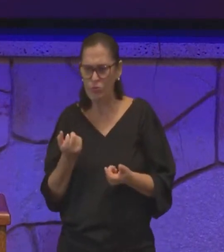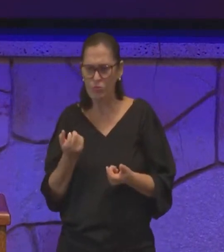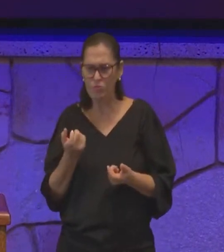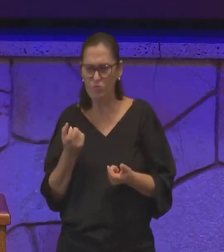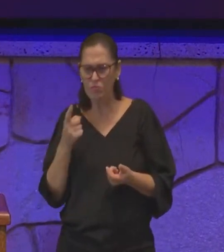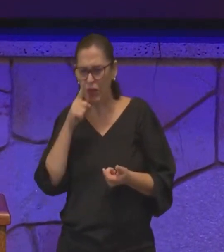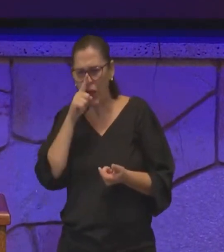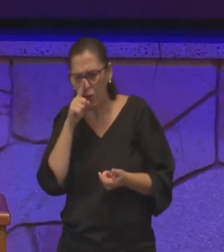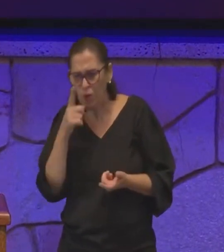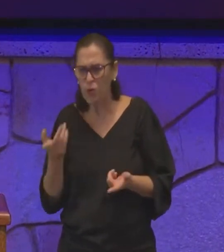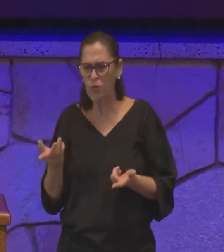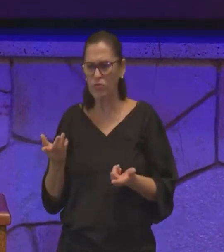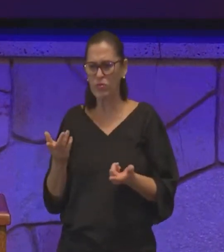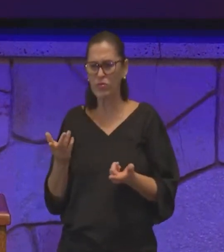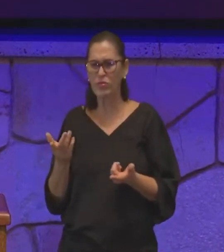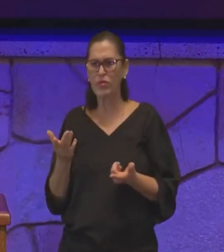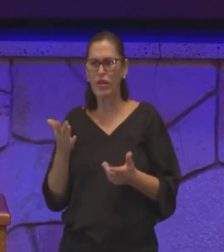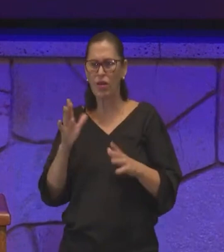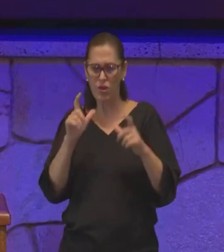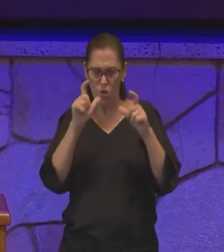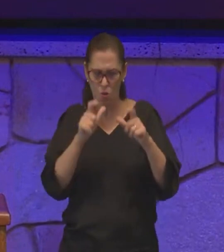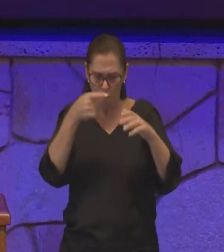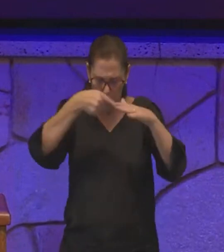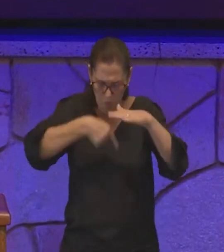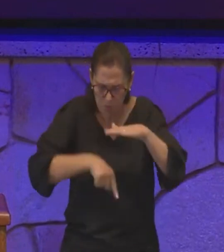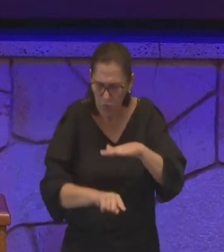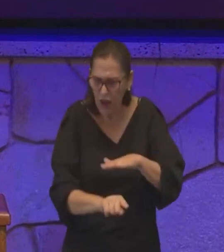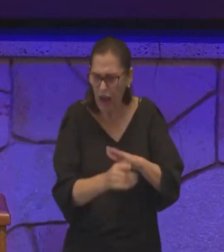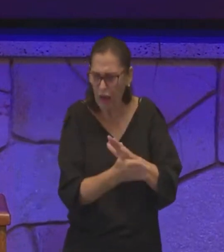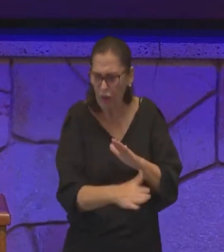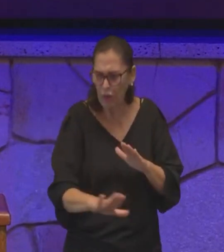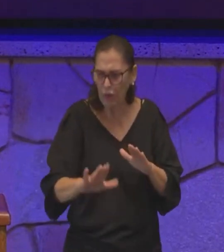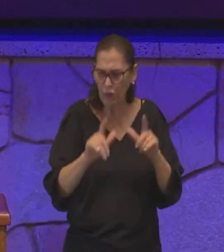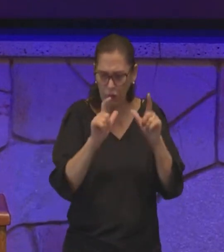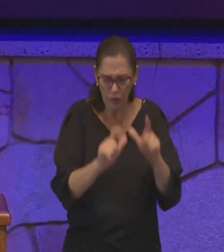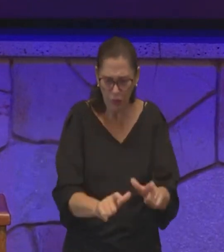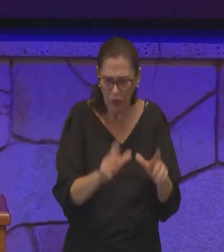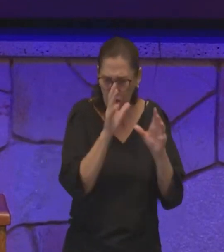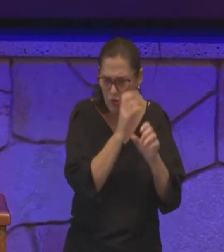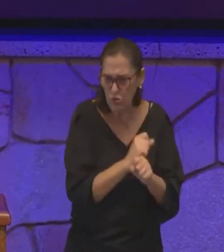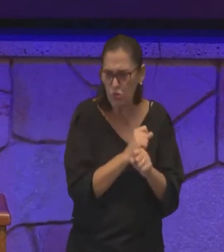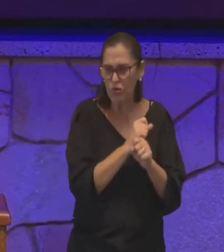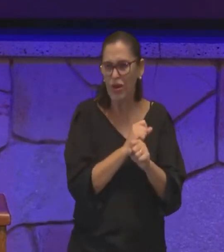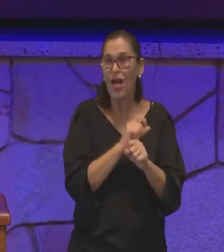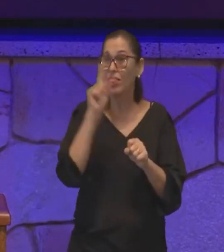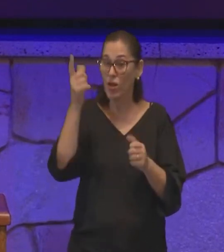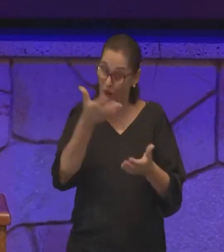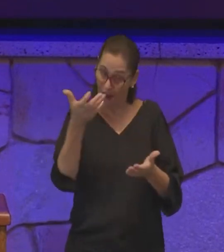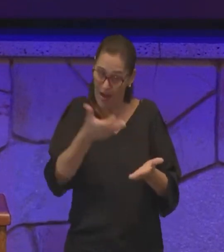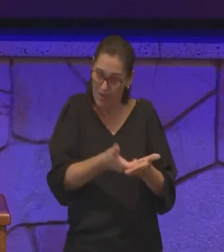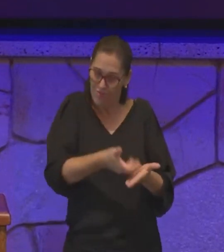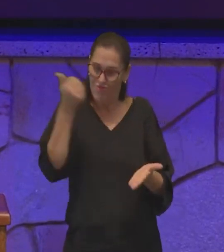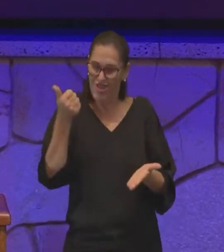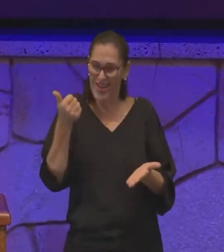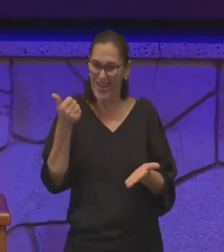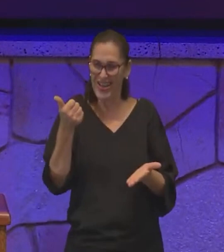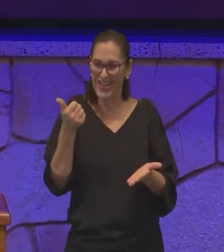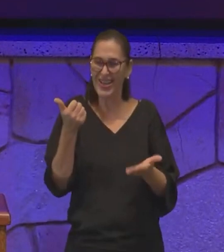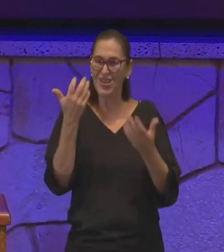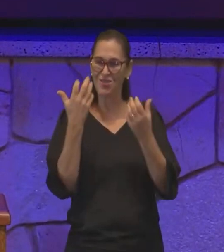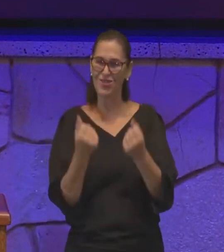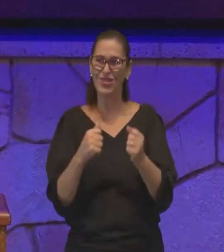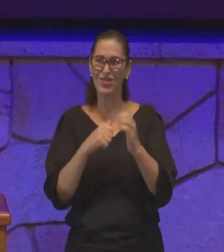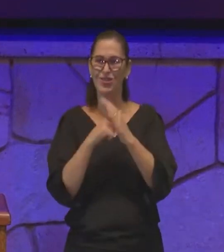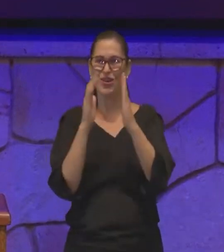encontra, talvez num buraco, numa cisterna, numa cova, Deus quer tirá-lo. E eu gostaria de orar por